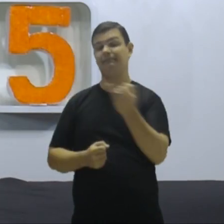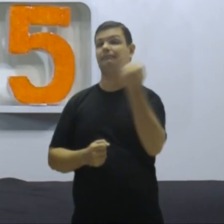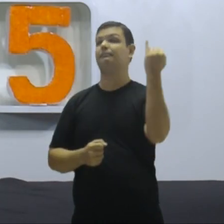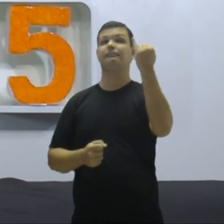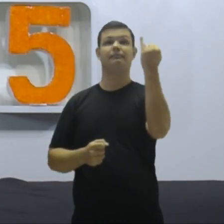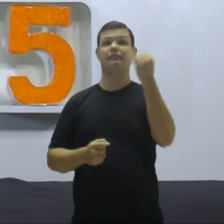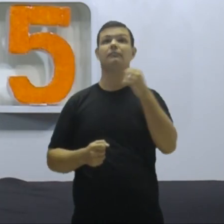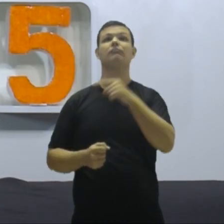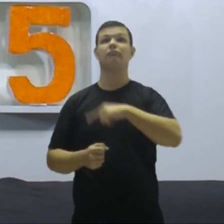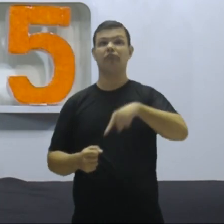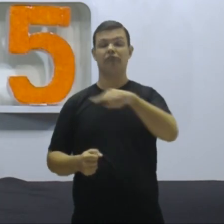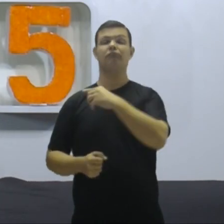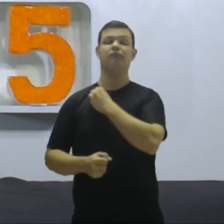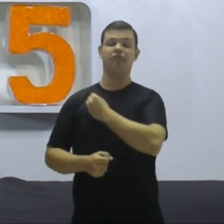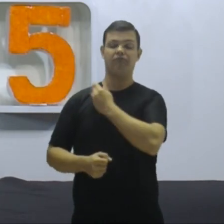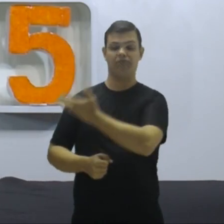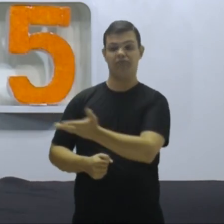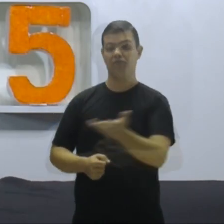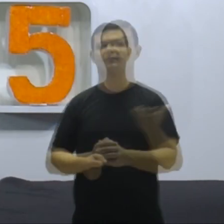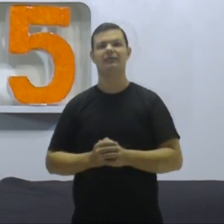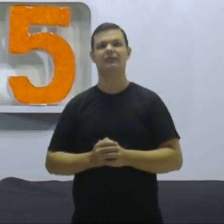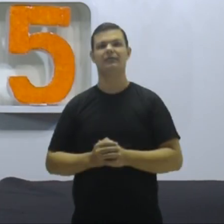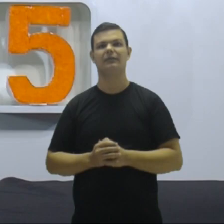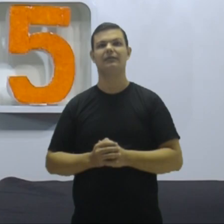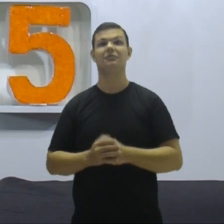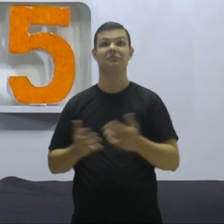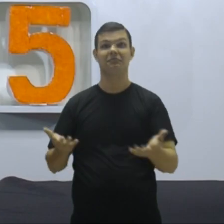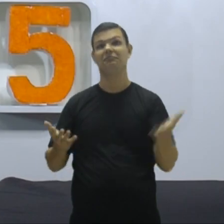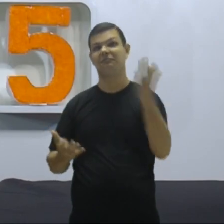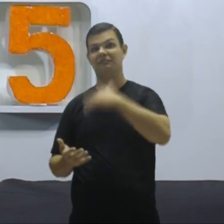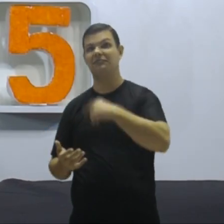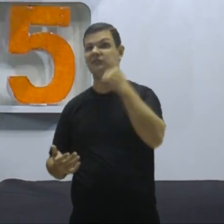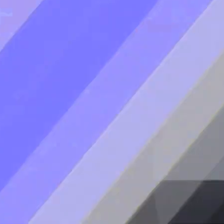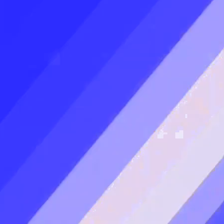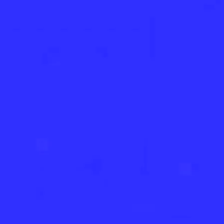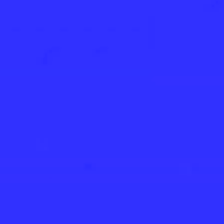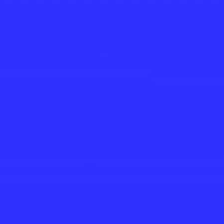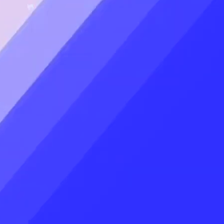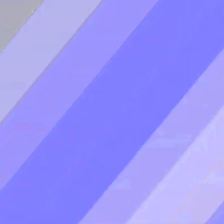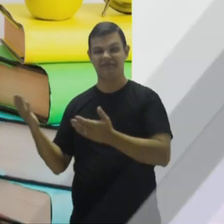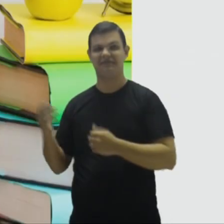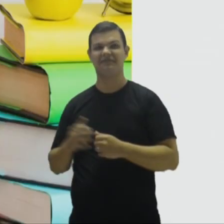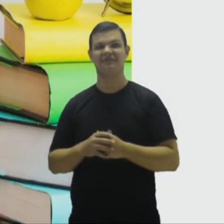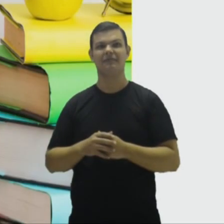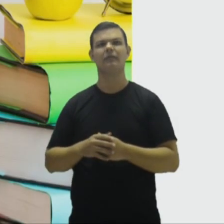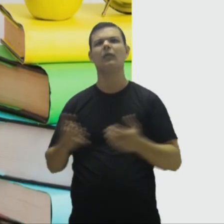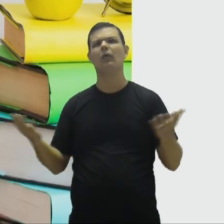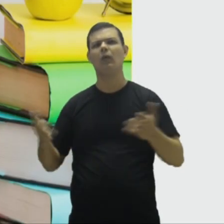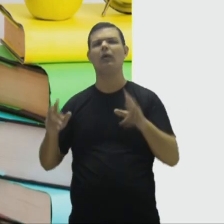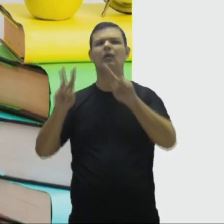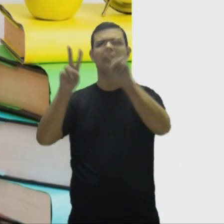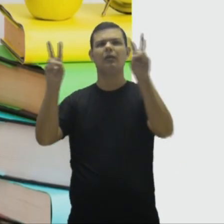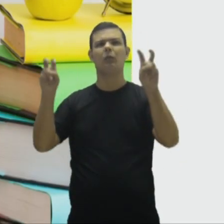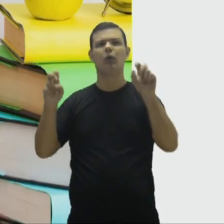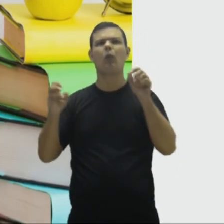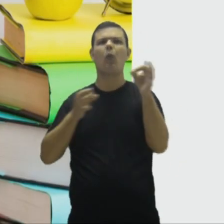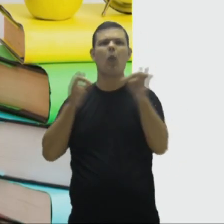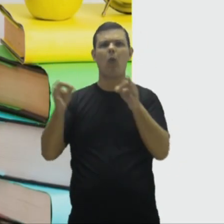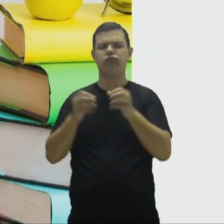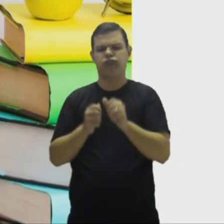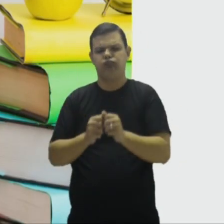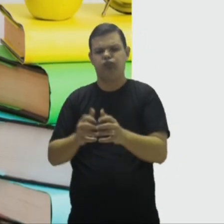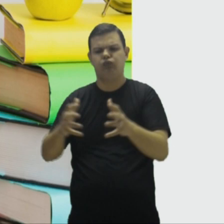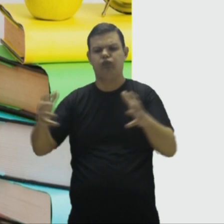nossas vidas e para nossas atividades escolares. Então vamos lá, dá uma olhadinha aqui na tela comigo. Vamos falar sobre formação do